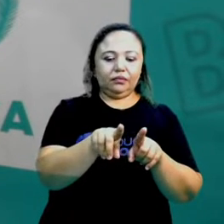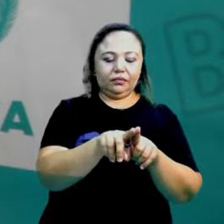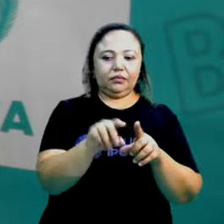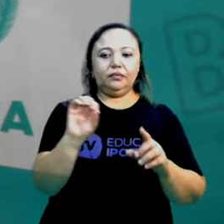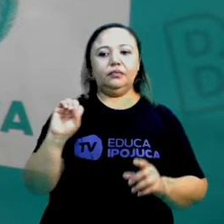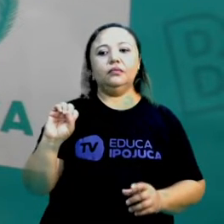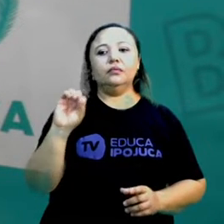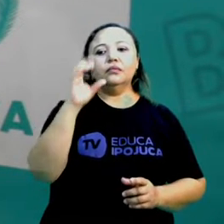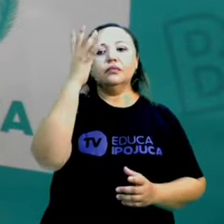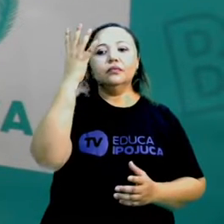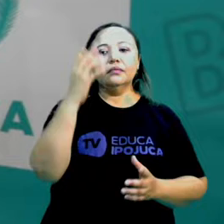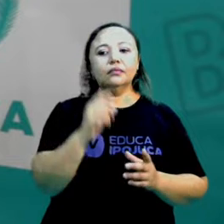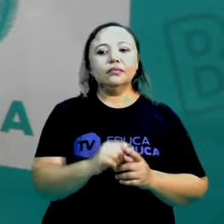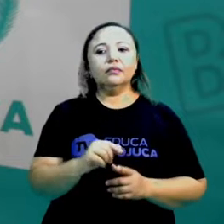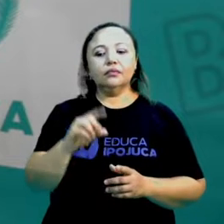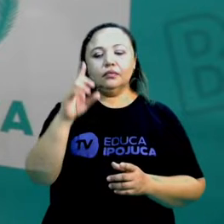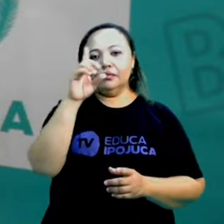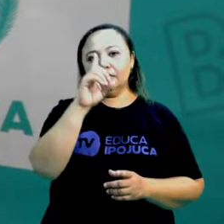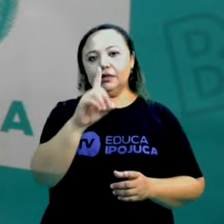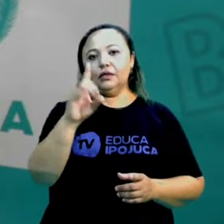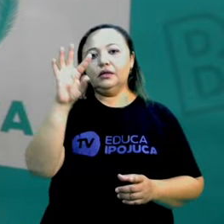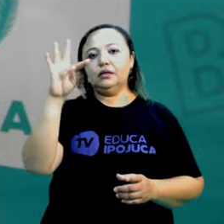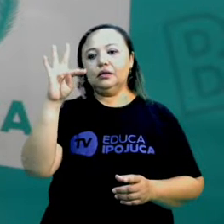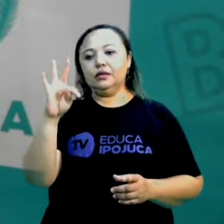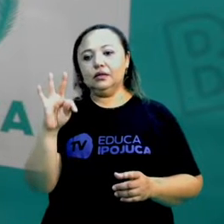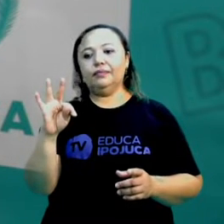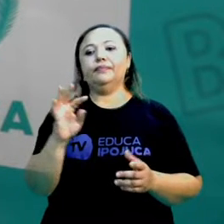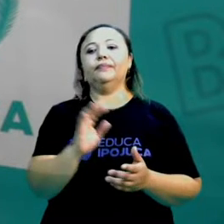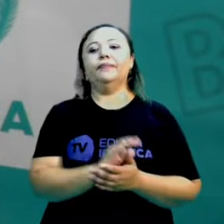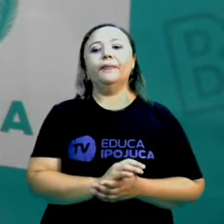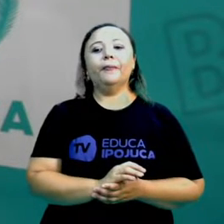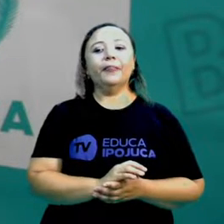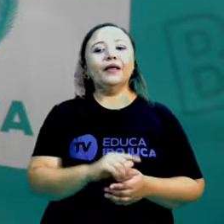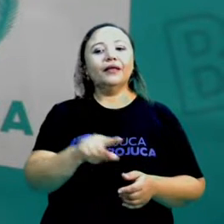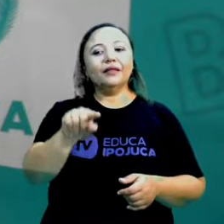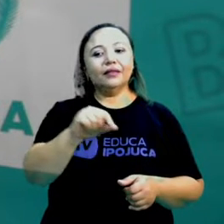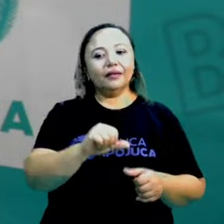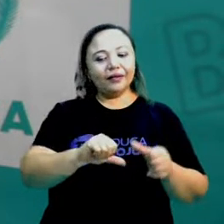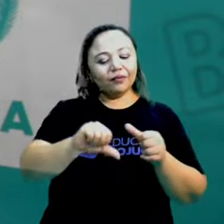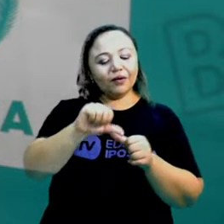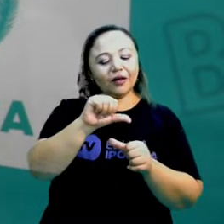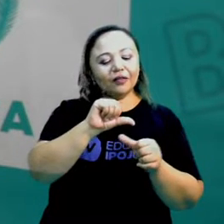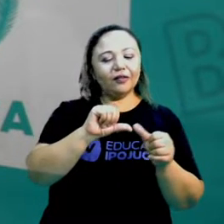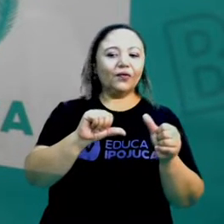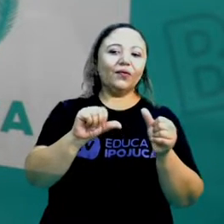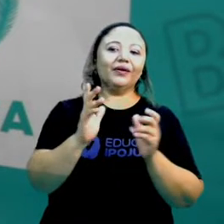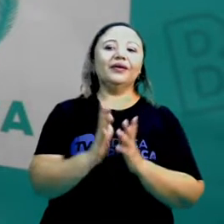com palavras escritas com D e com T. Sempre há uma troca,